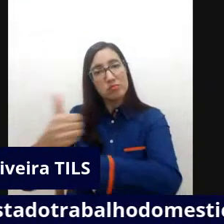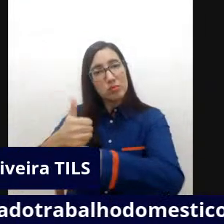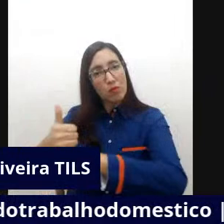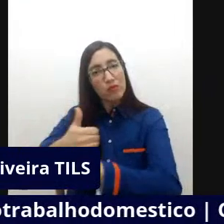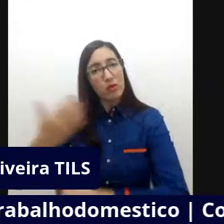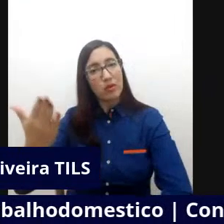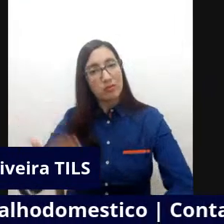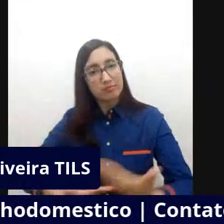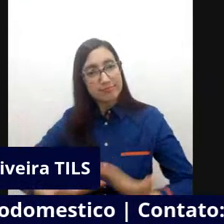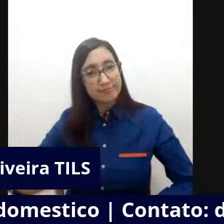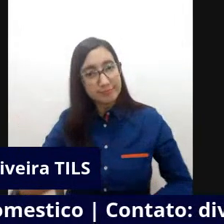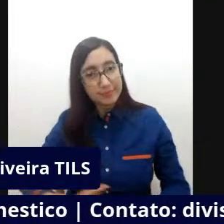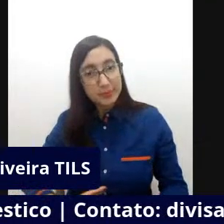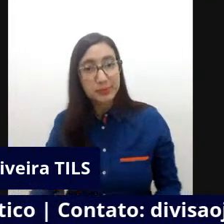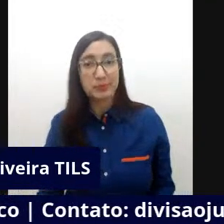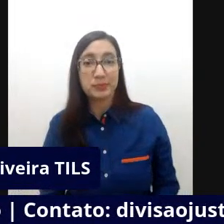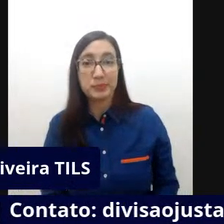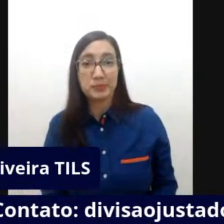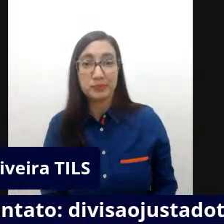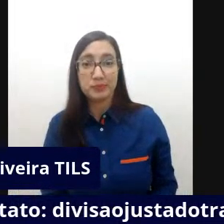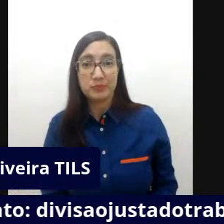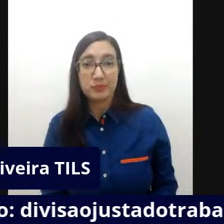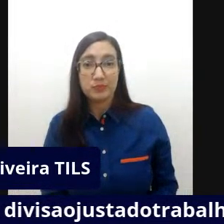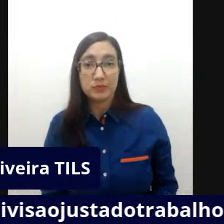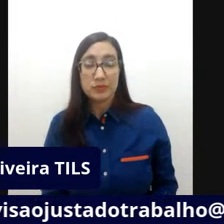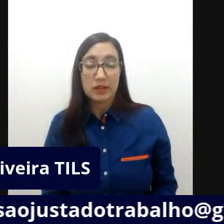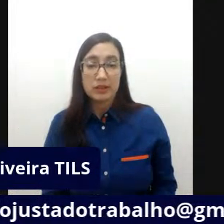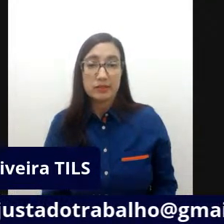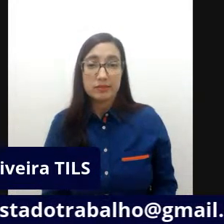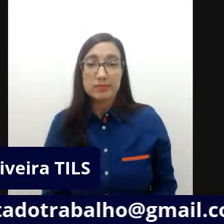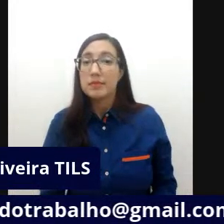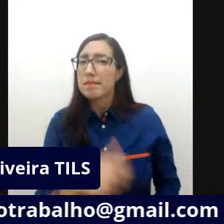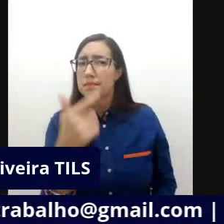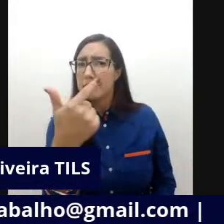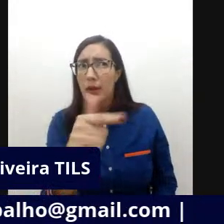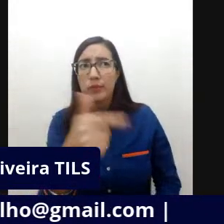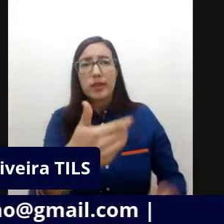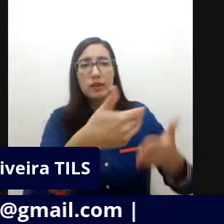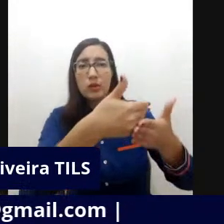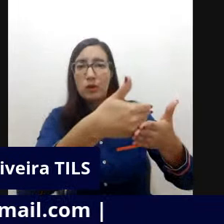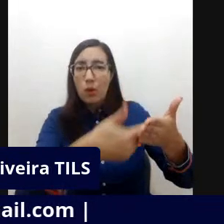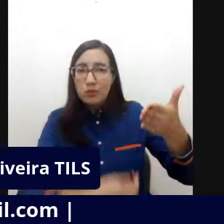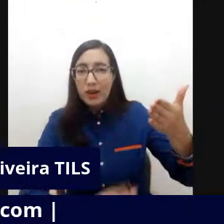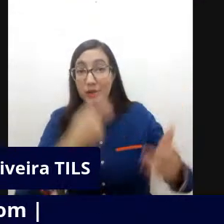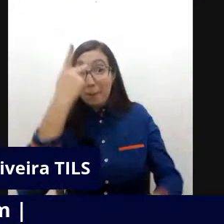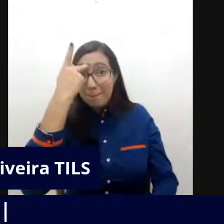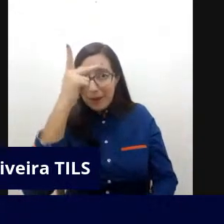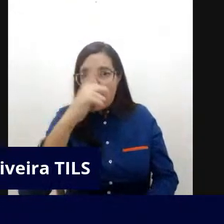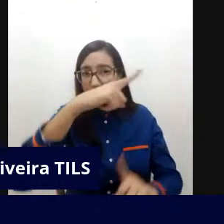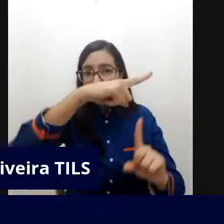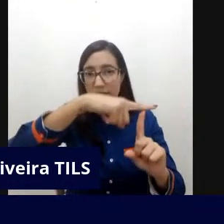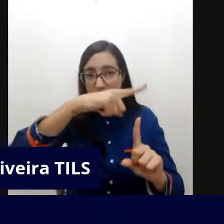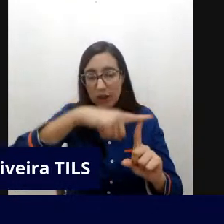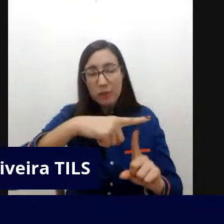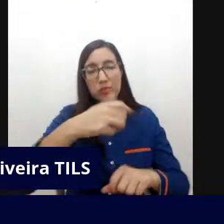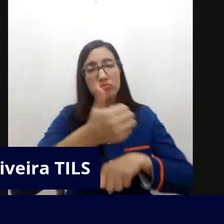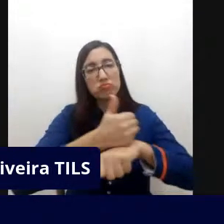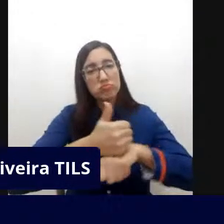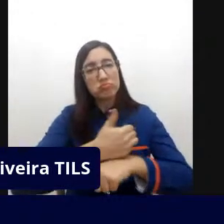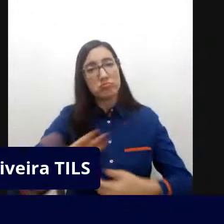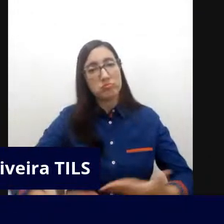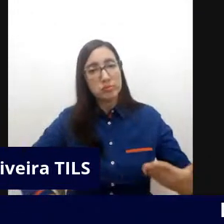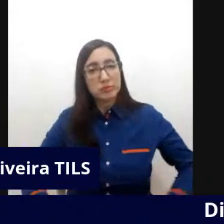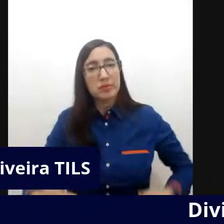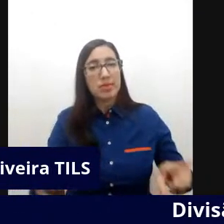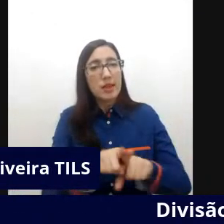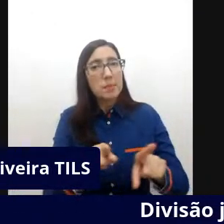mesma residência, nenhum contrato é firmado, ou seja, nenhum vínculo empregatício. E muitas, depois que